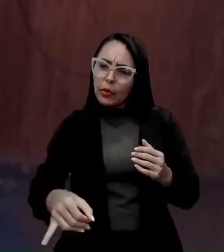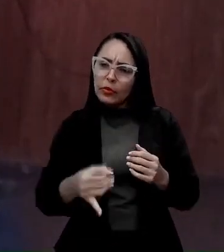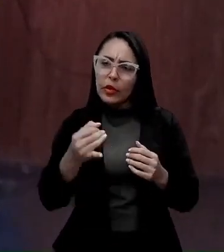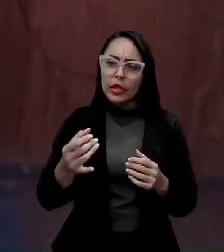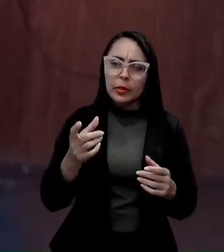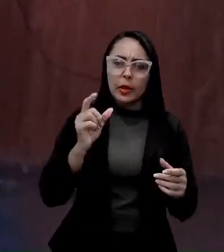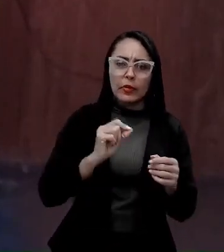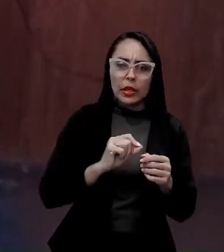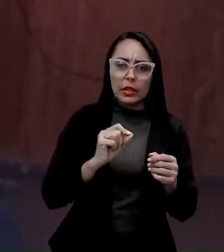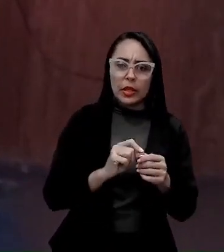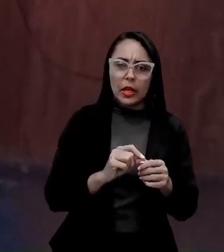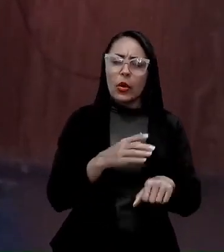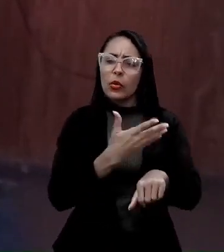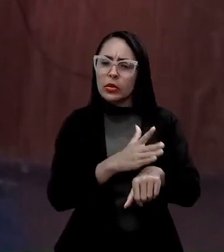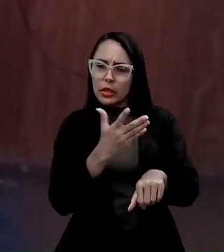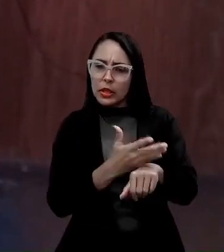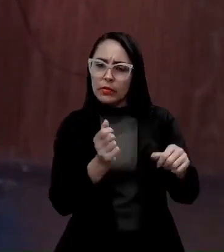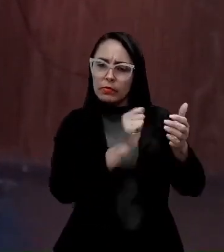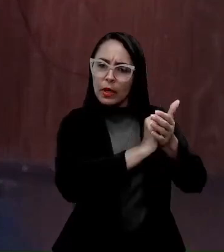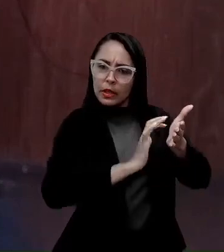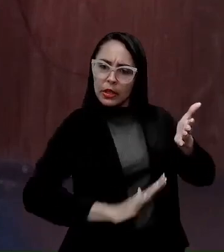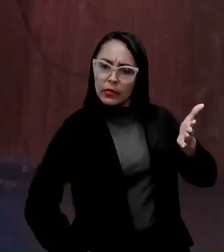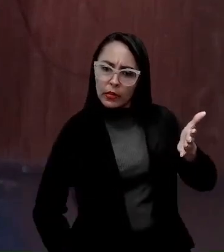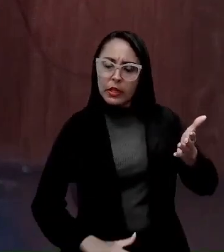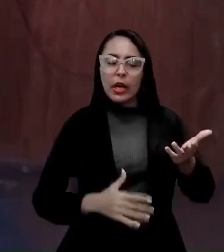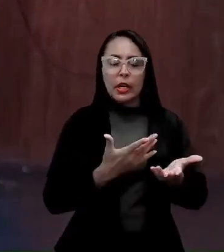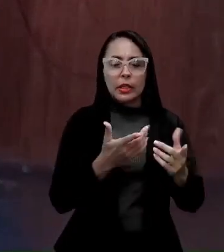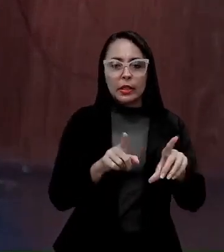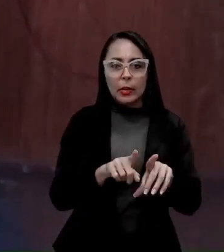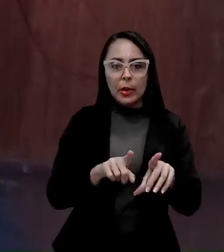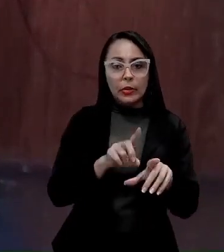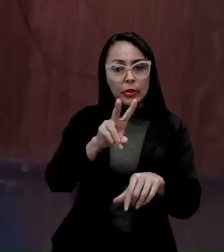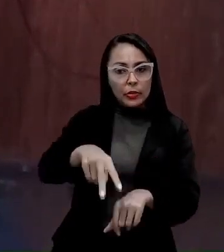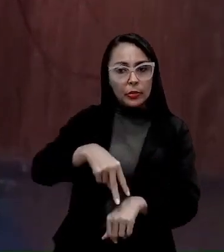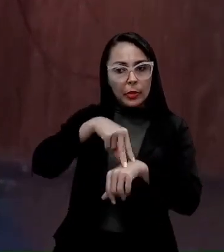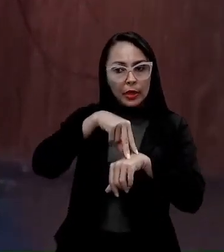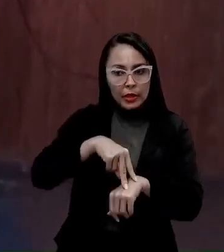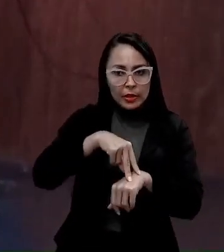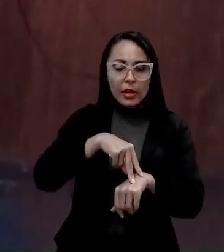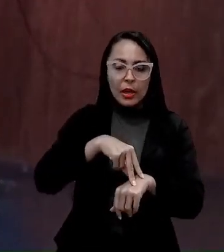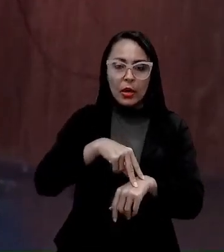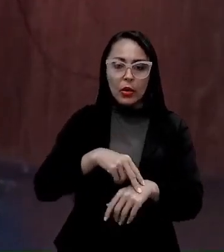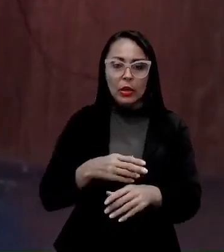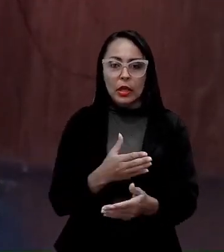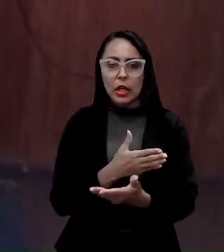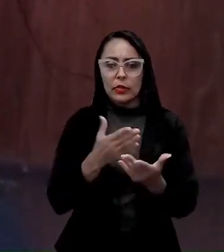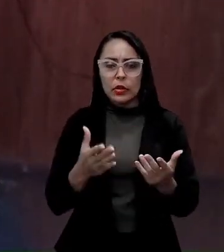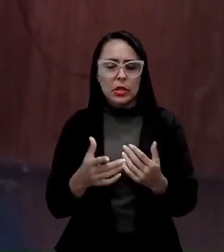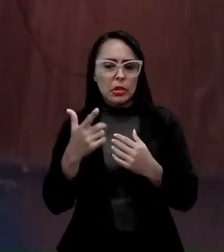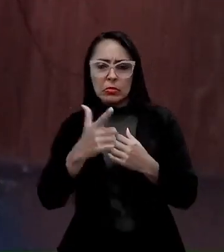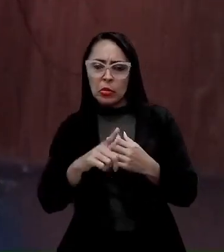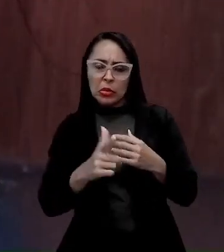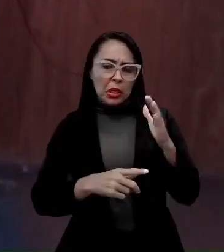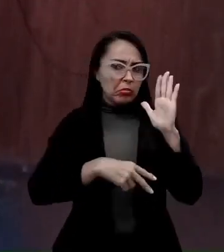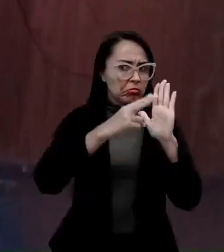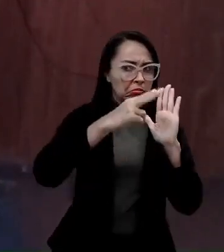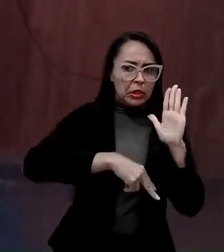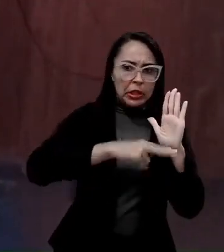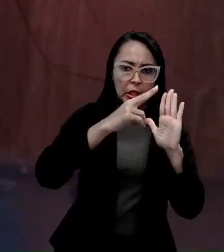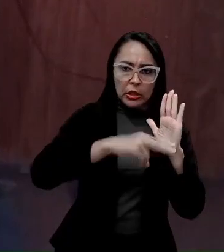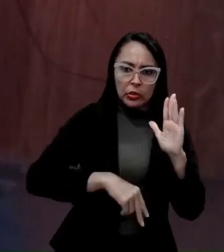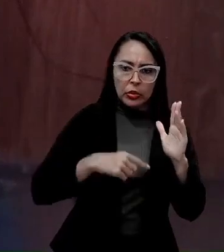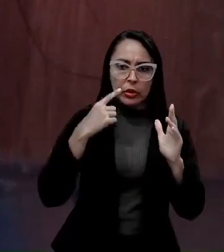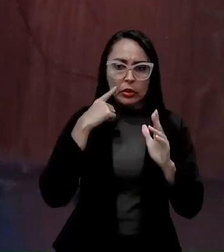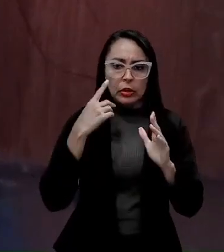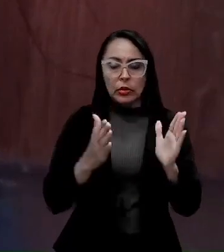fazer os exercícios propostos lá no fórum do encontro presencial. Caso você ainda não tenha lido essa unidade no seu